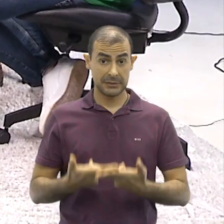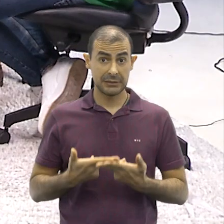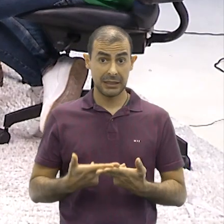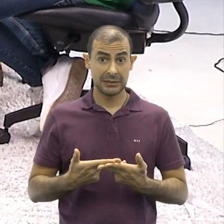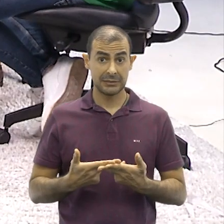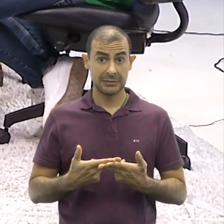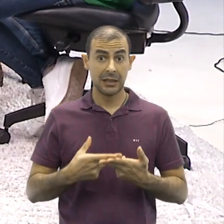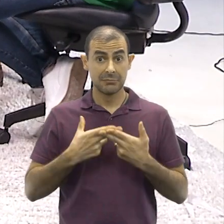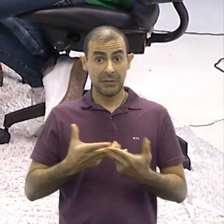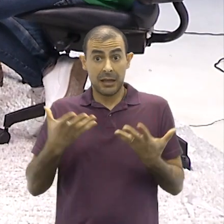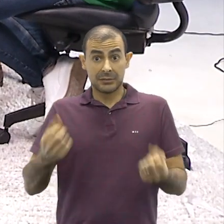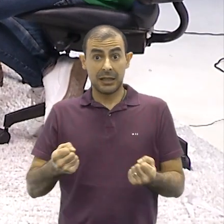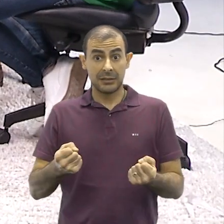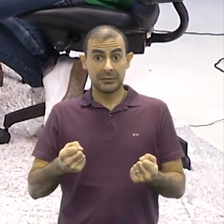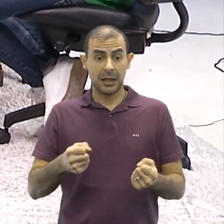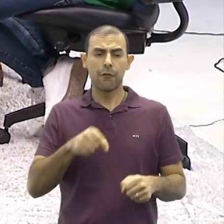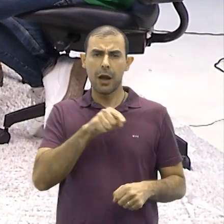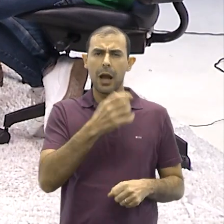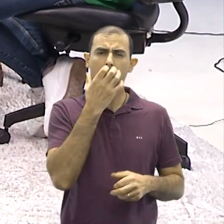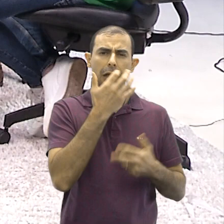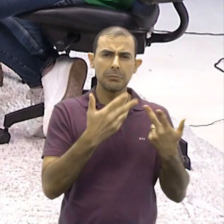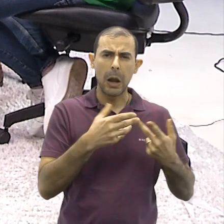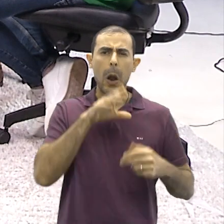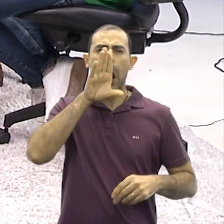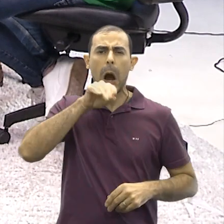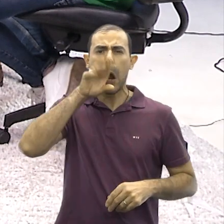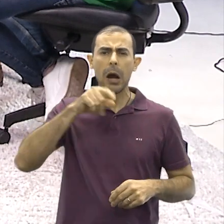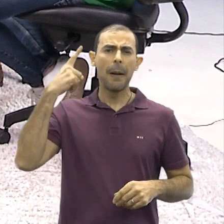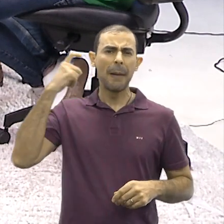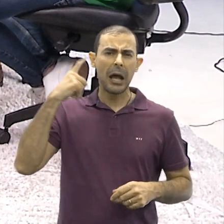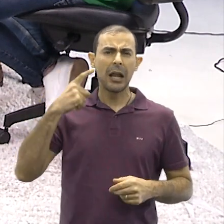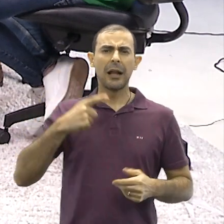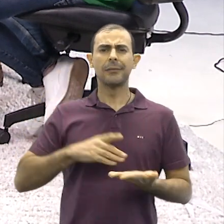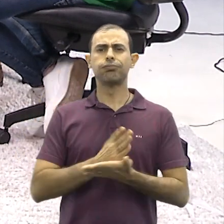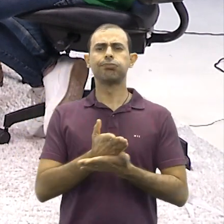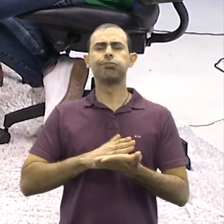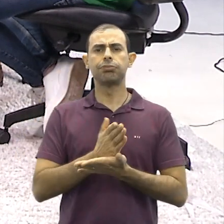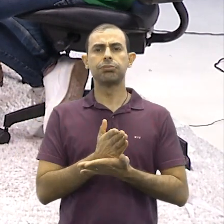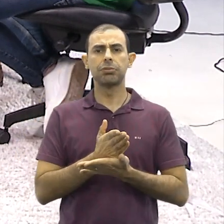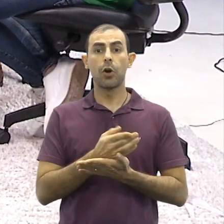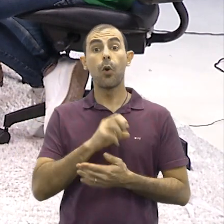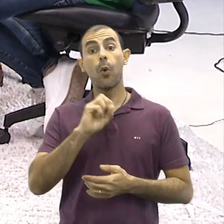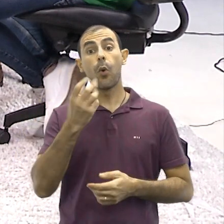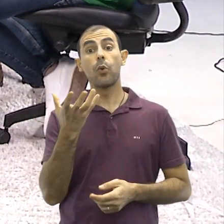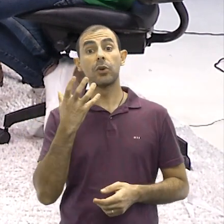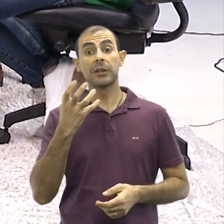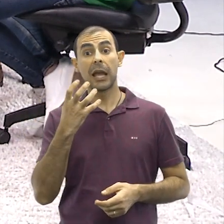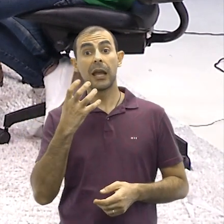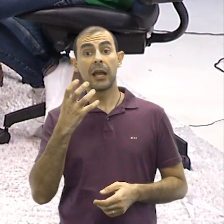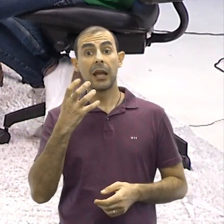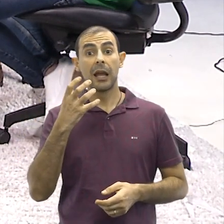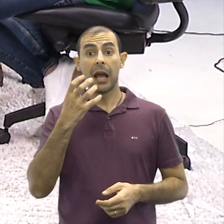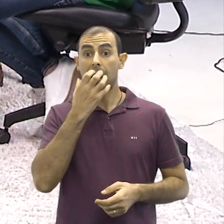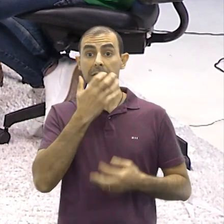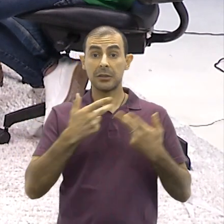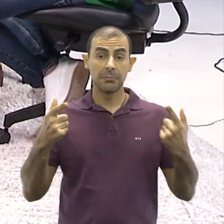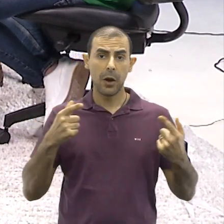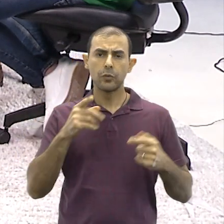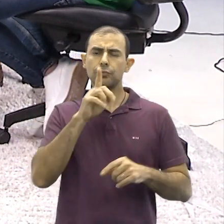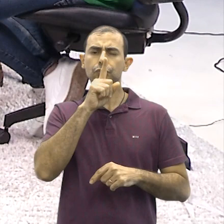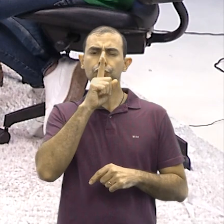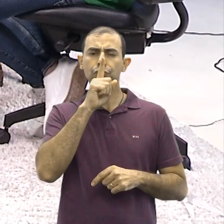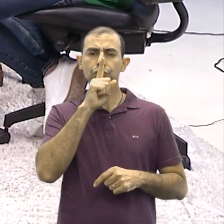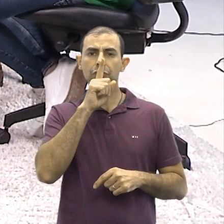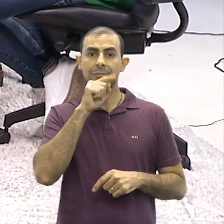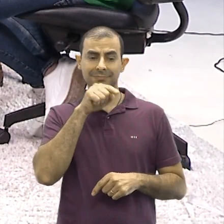paciência para cuidar de um animal? Você quer um animal que late para cuidar do seu quintal ou quer um animal silencioso? Você gosta de dar banho no cachorro? Você gosta de cachorro